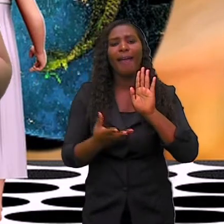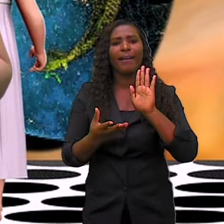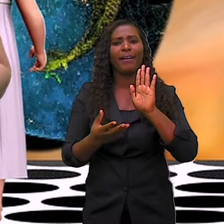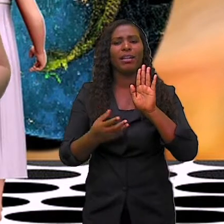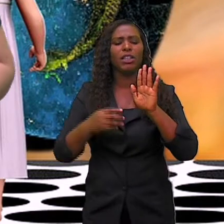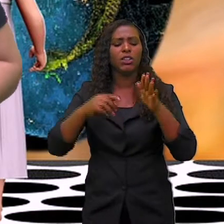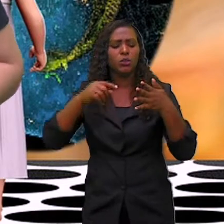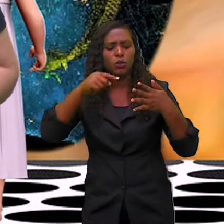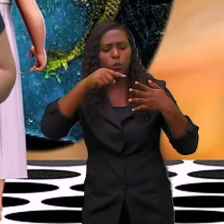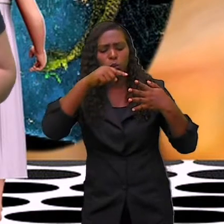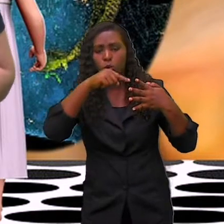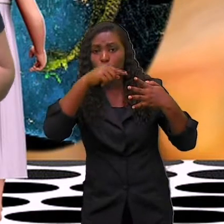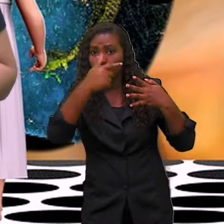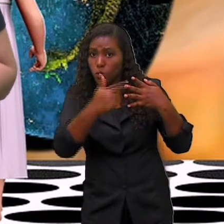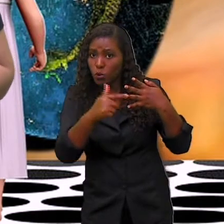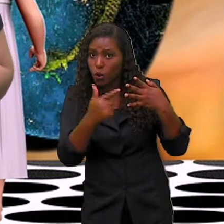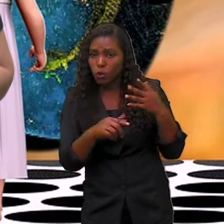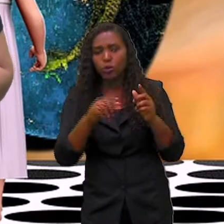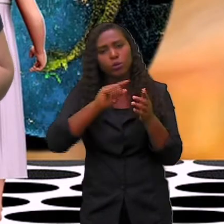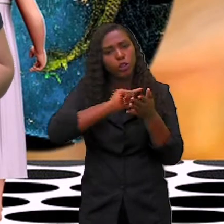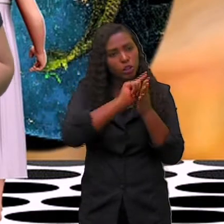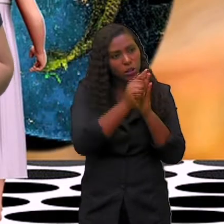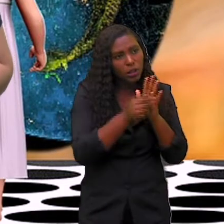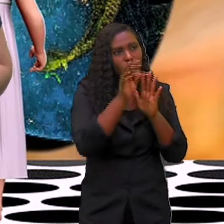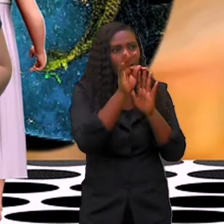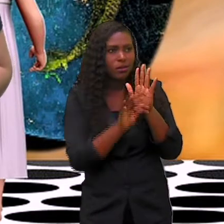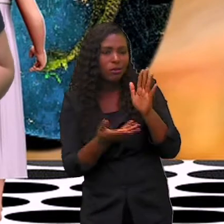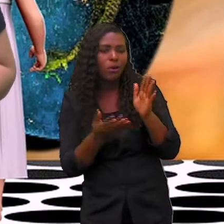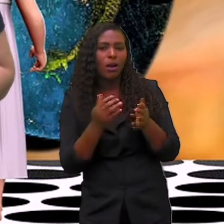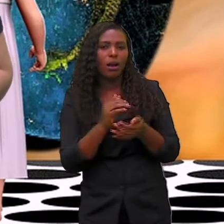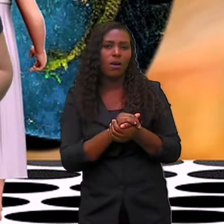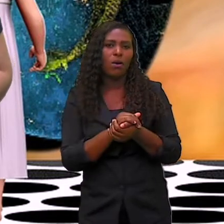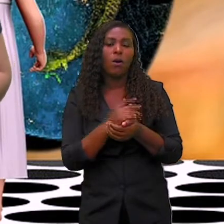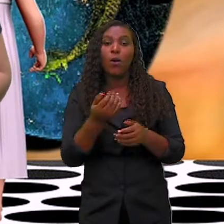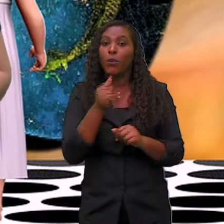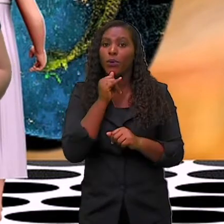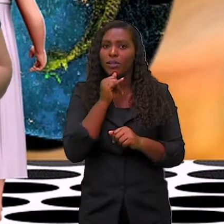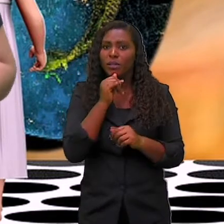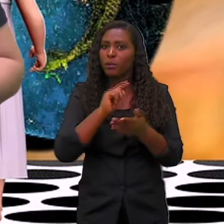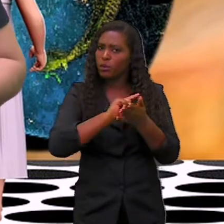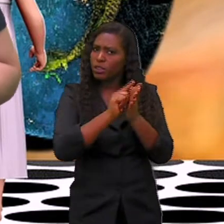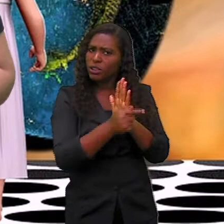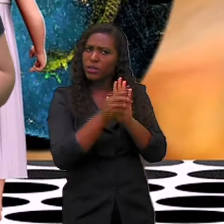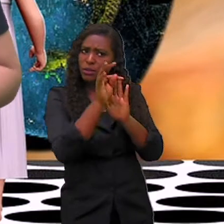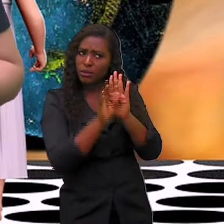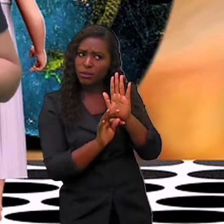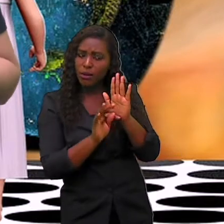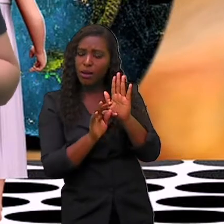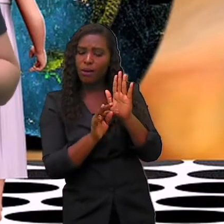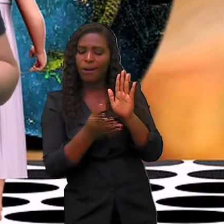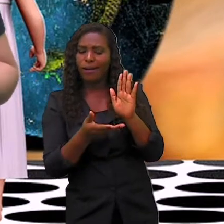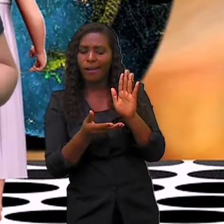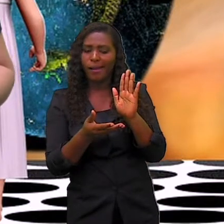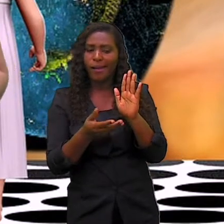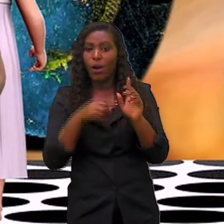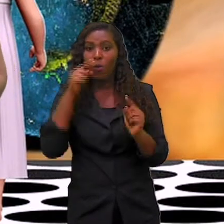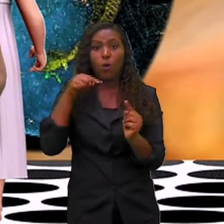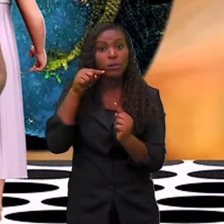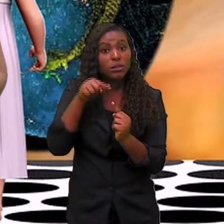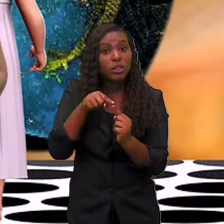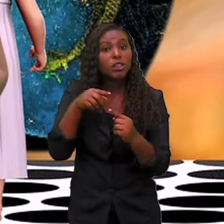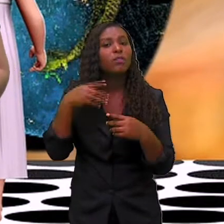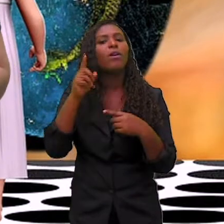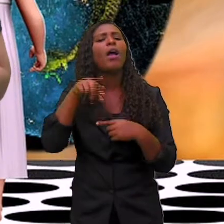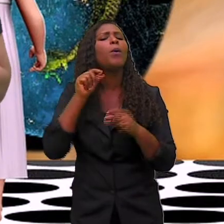de gênero textual, a intenção de um gênero textual é outra. É uma intenção